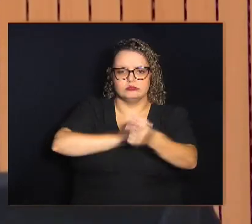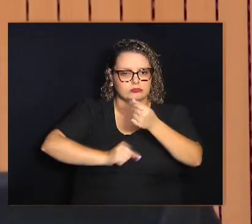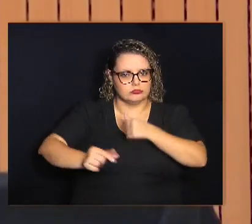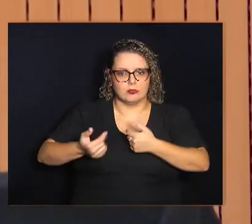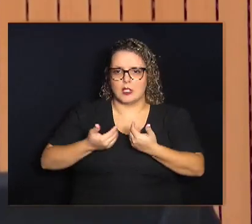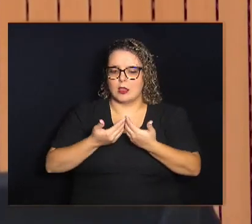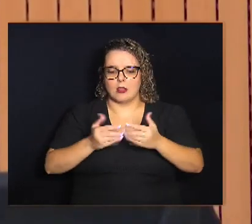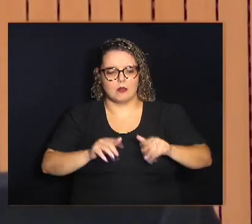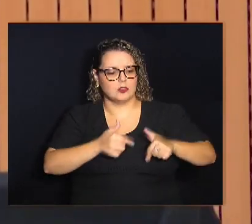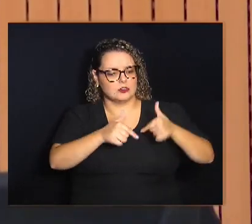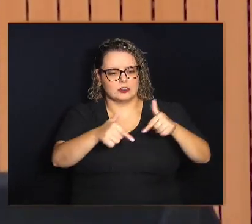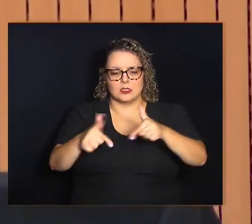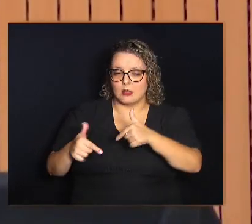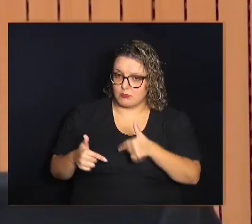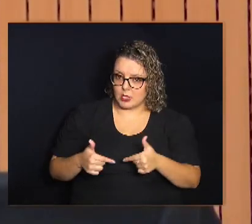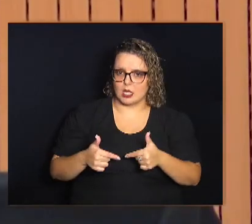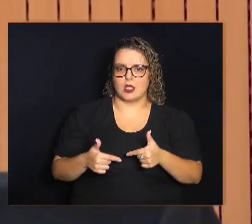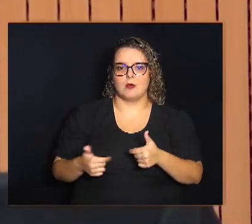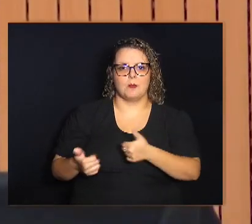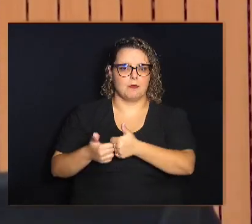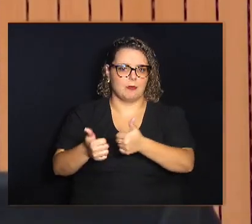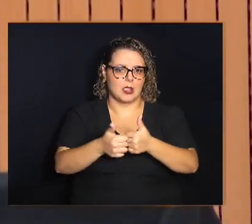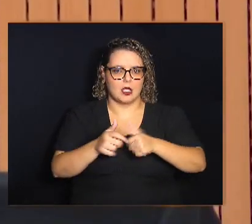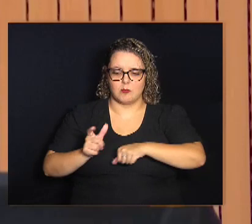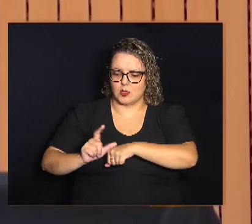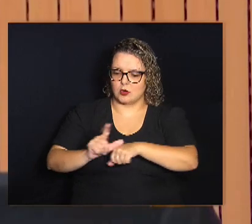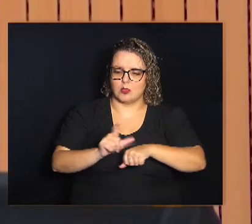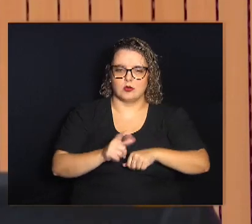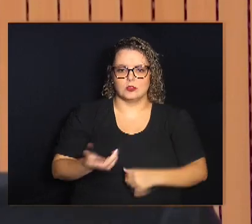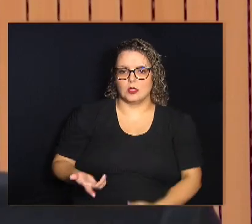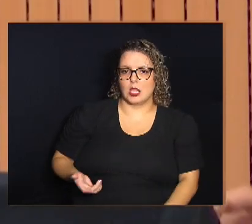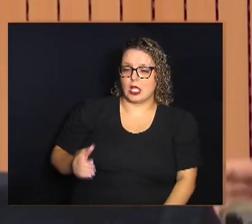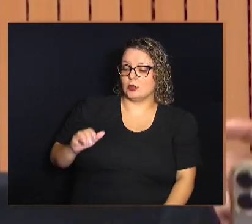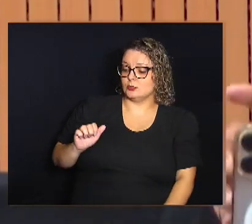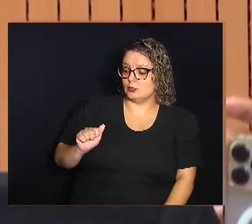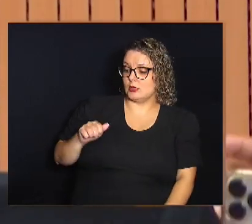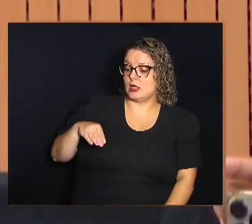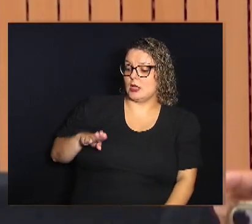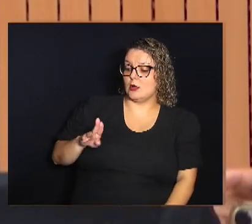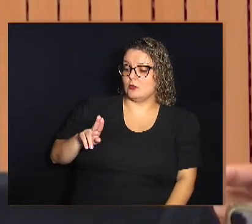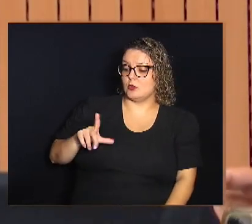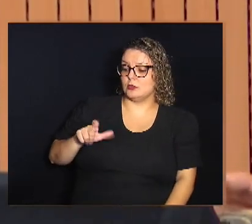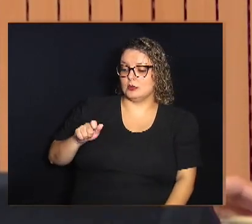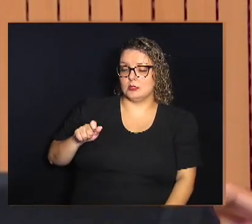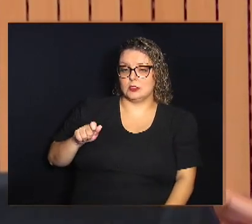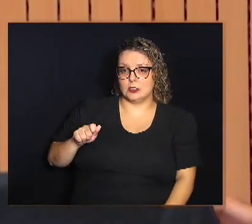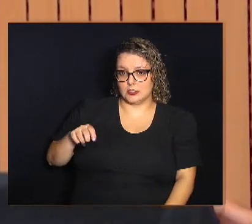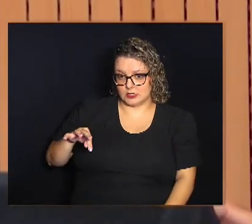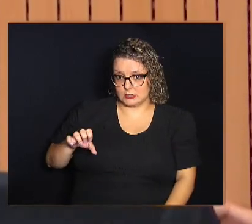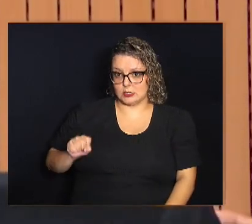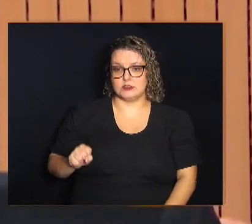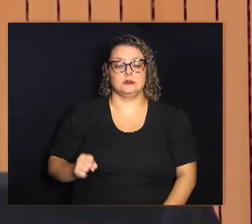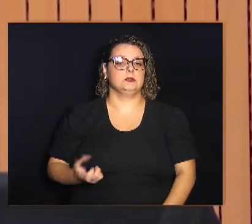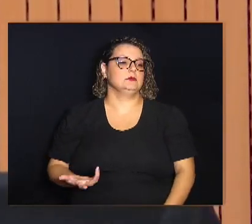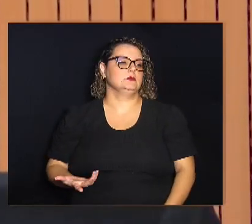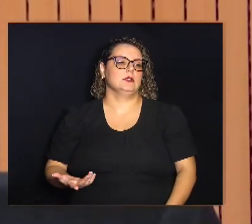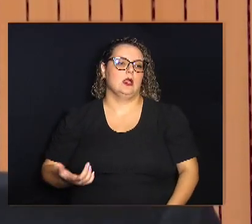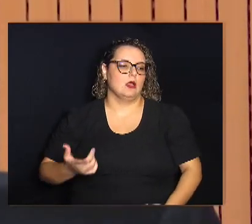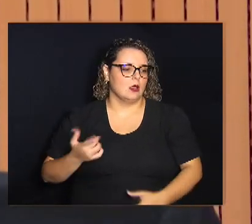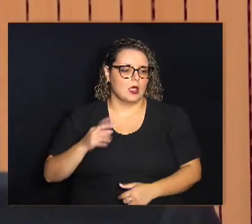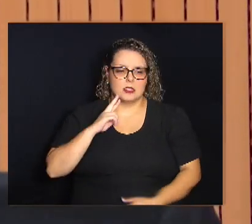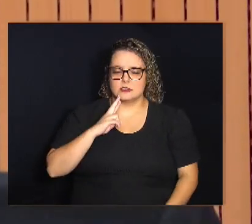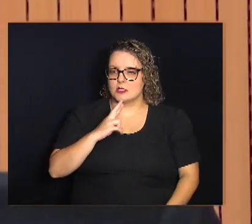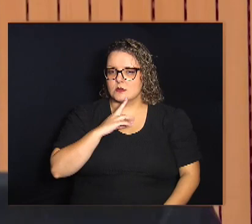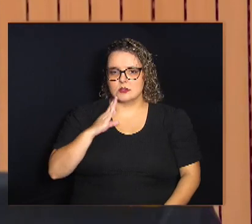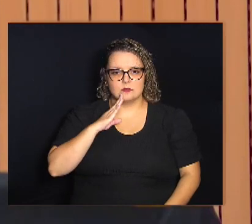muitos empregos em torno do comércio ambulante, dos restaurantes e lanchonetes próximos aos lugares. A gente